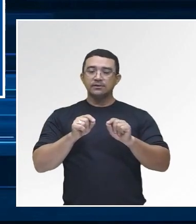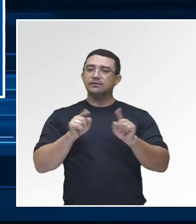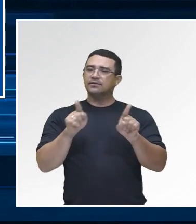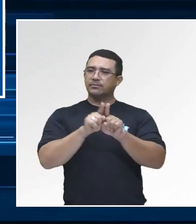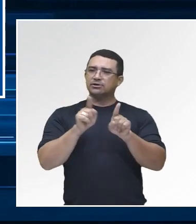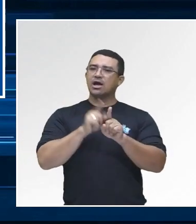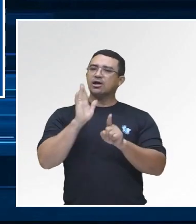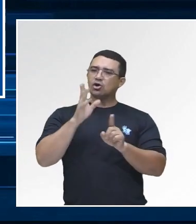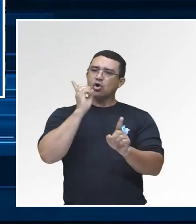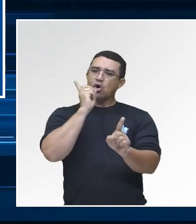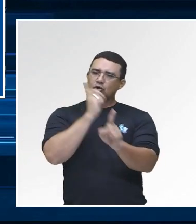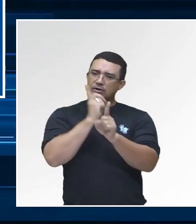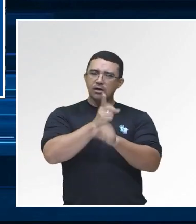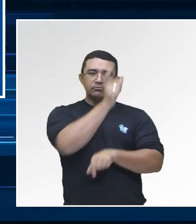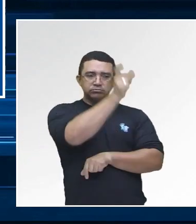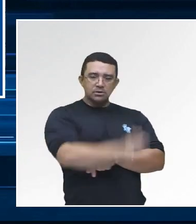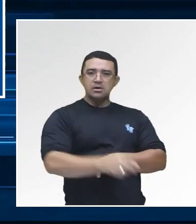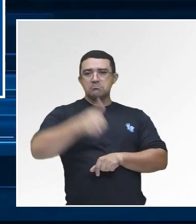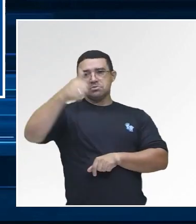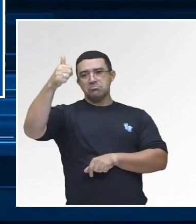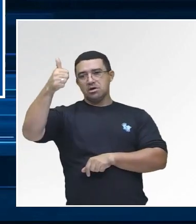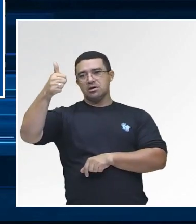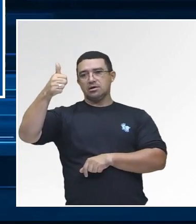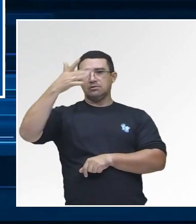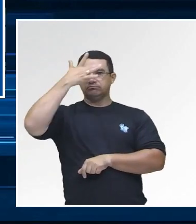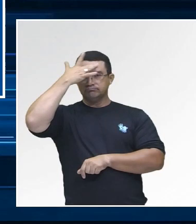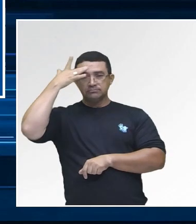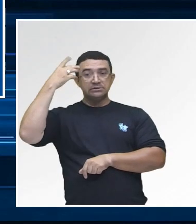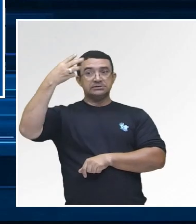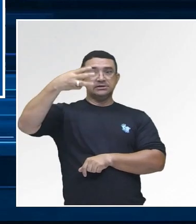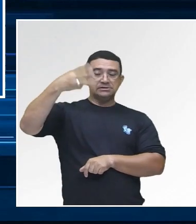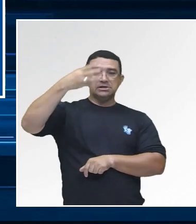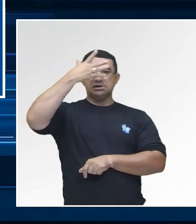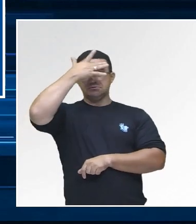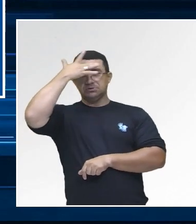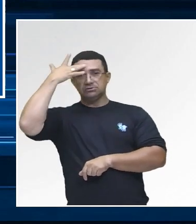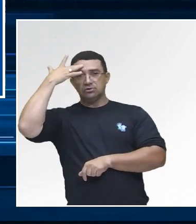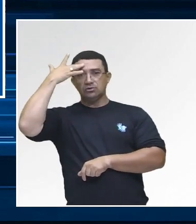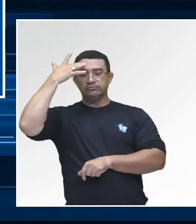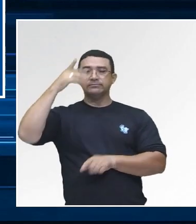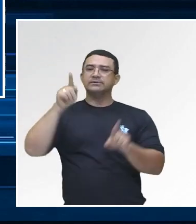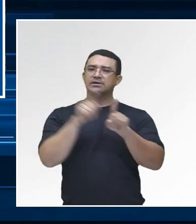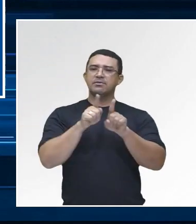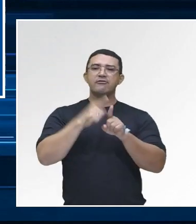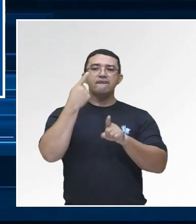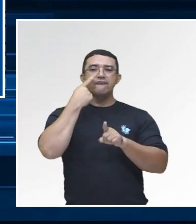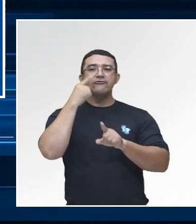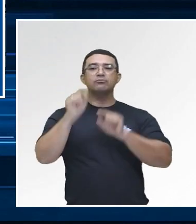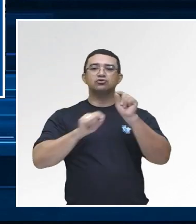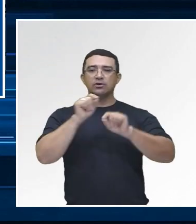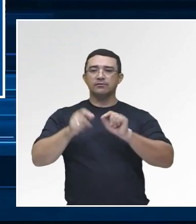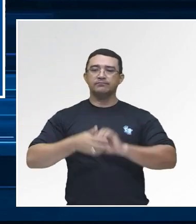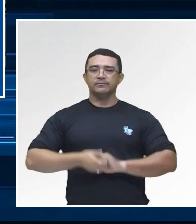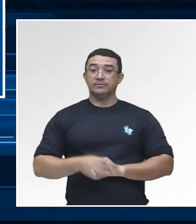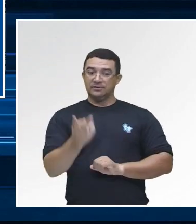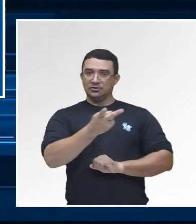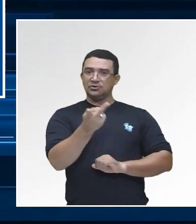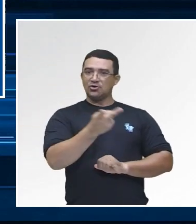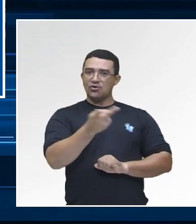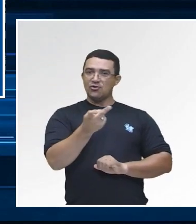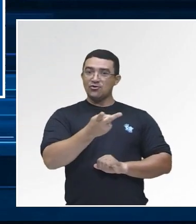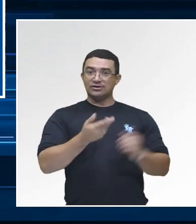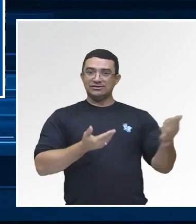narrador, se é em primeira pessoa, se é em segunda personagem. Então, nós vemos aqui, olha, dois jovens viciados